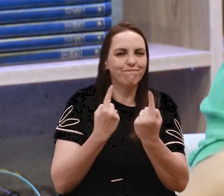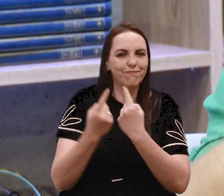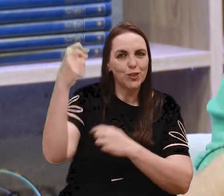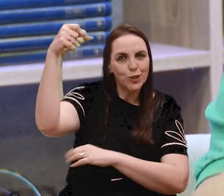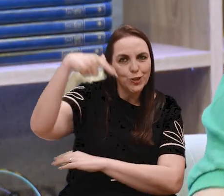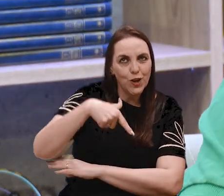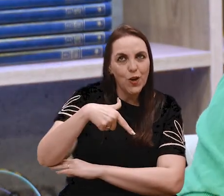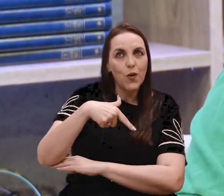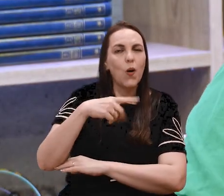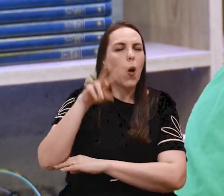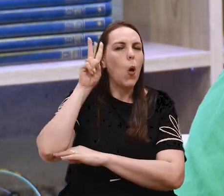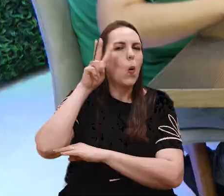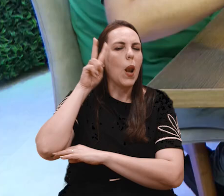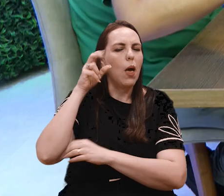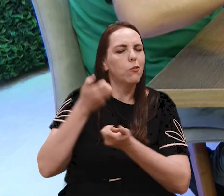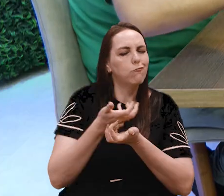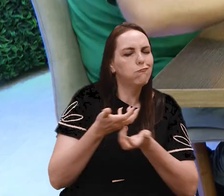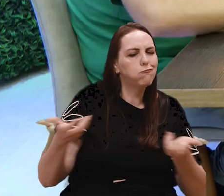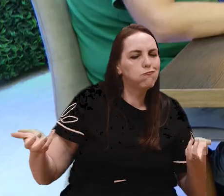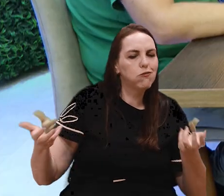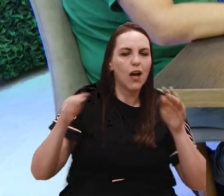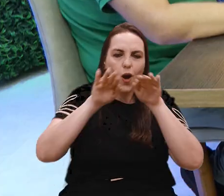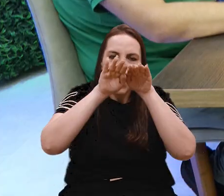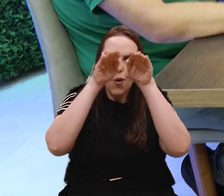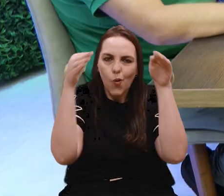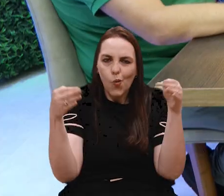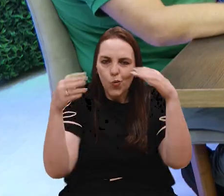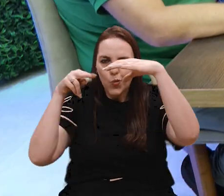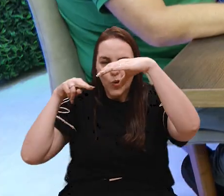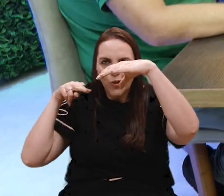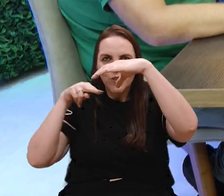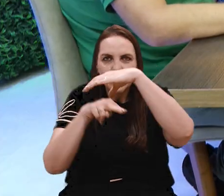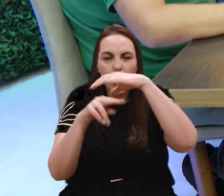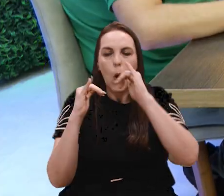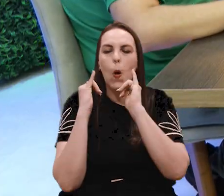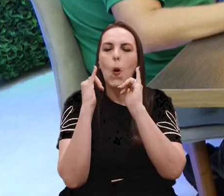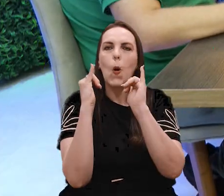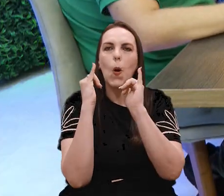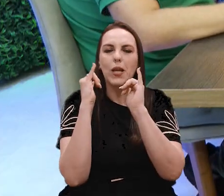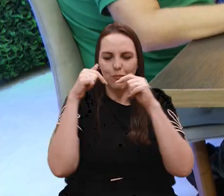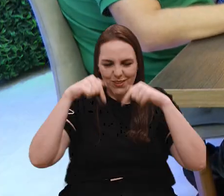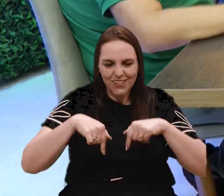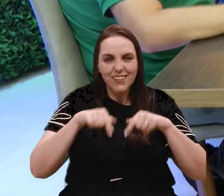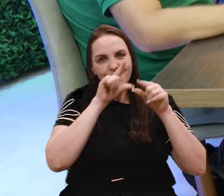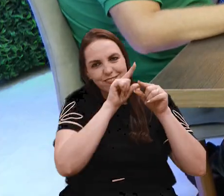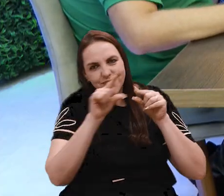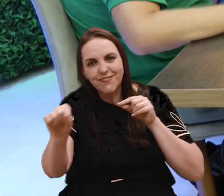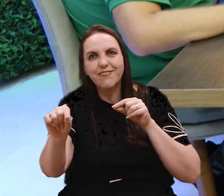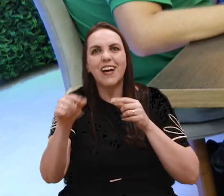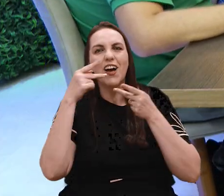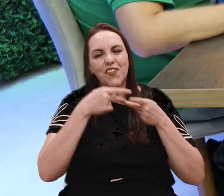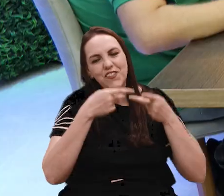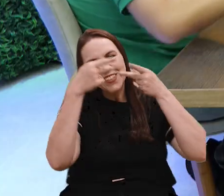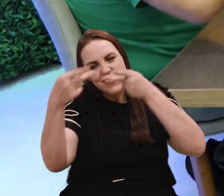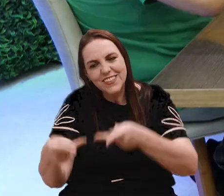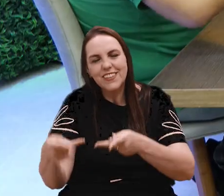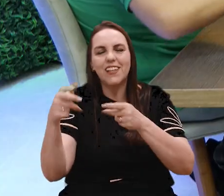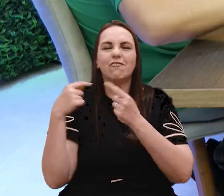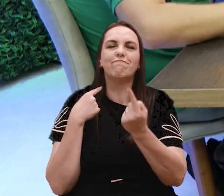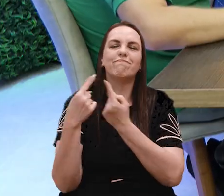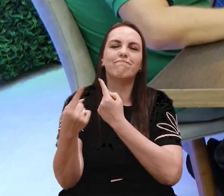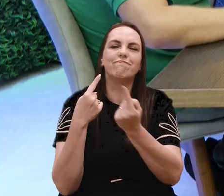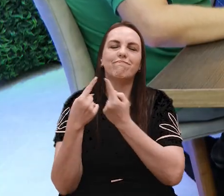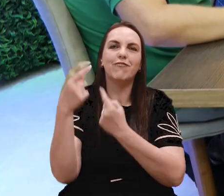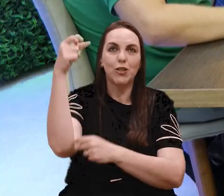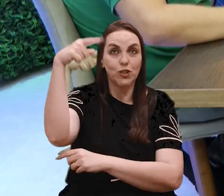coquetel embaixo de um túnel, da gente saía de ônibus daqui para visitar a Rota do Sol. Estava naquela lá também. Exatamente, né? A gente vai